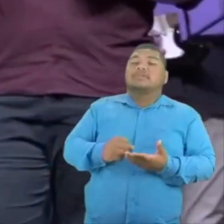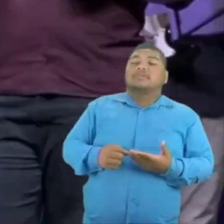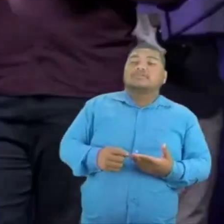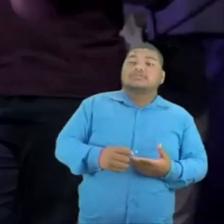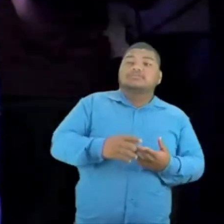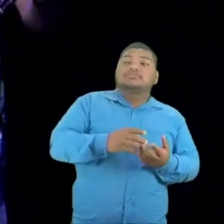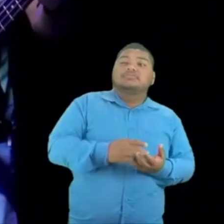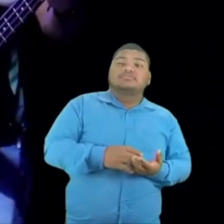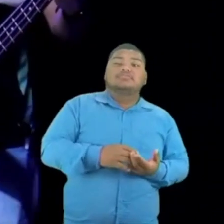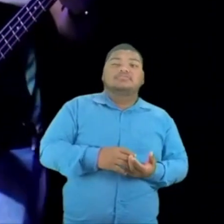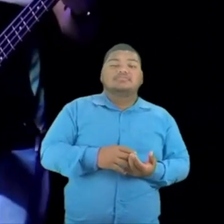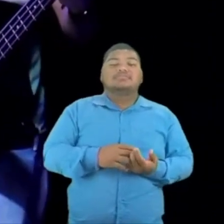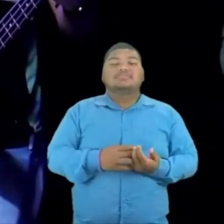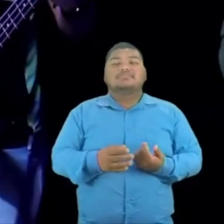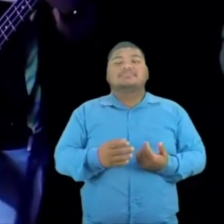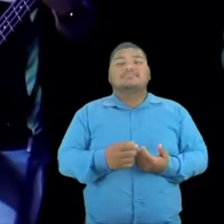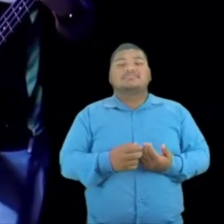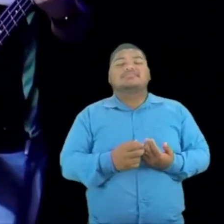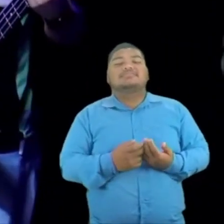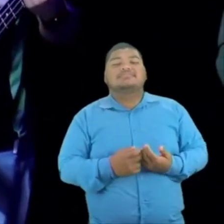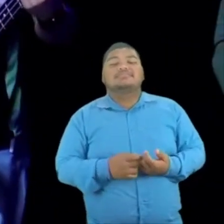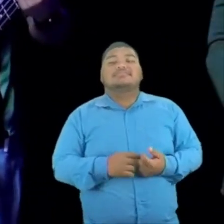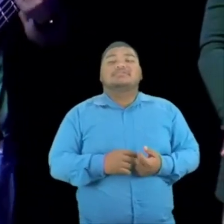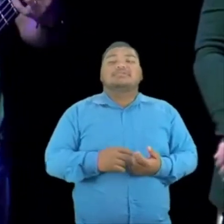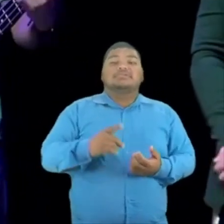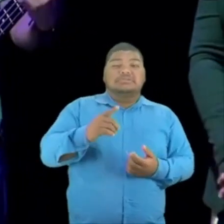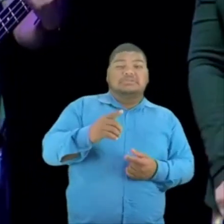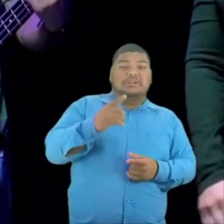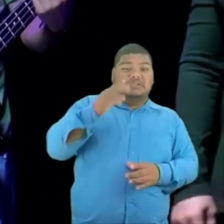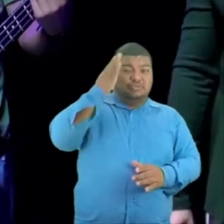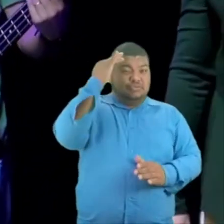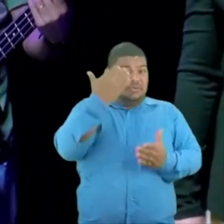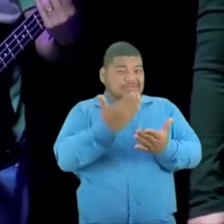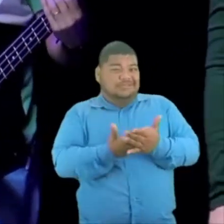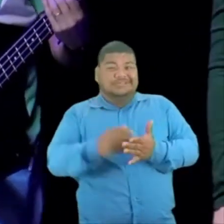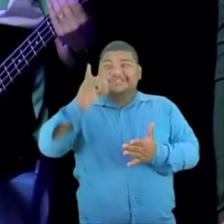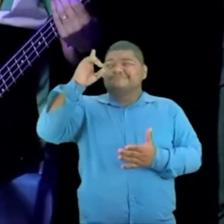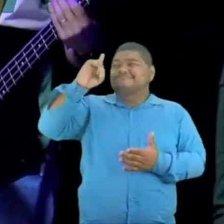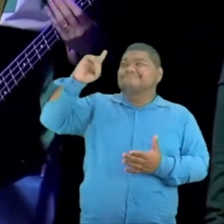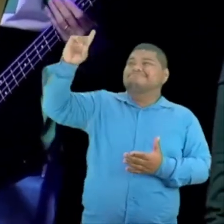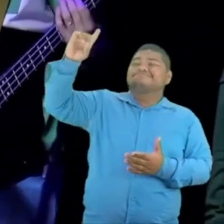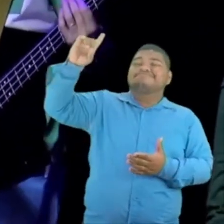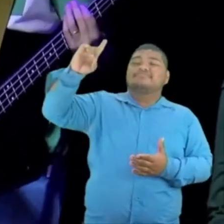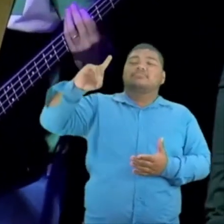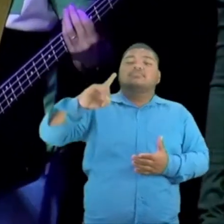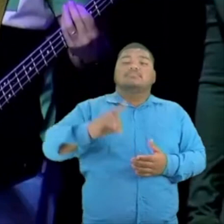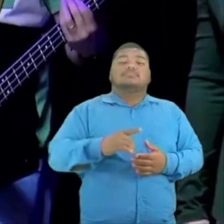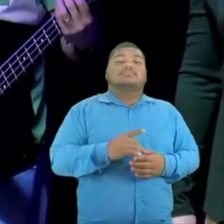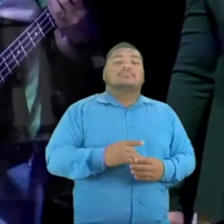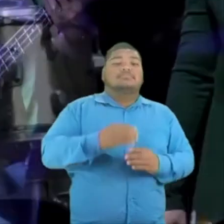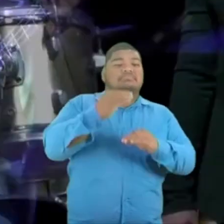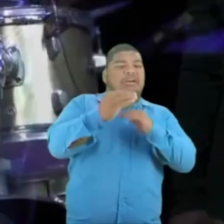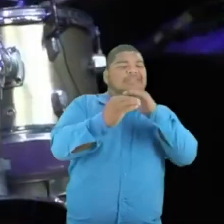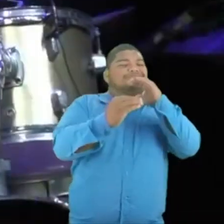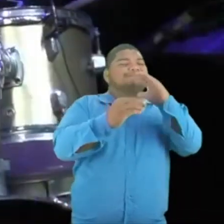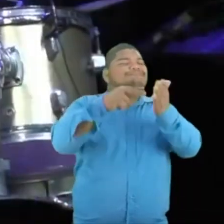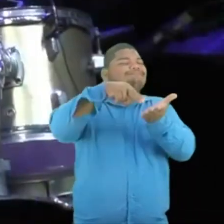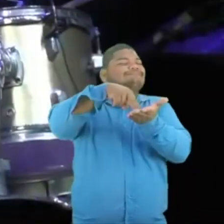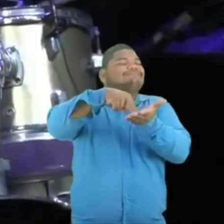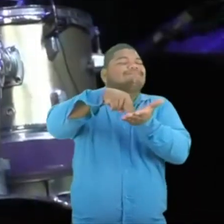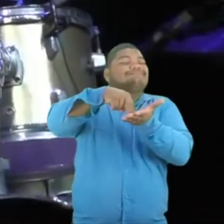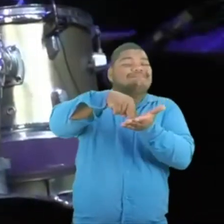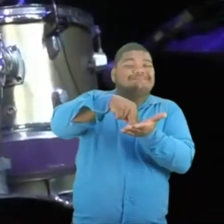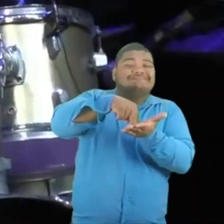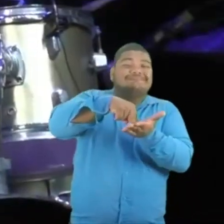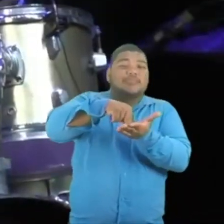Então afirme através dessa música a sua confiança no nosso Deus. Cada dia mais estou